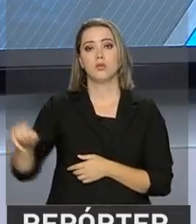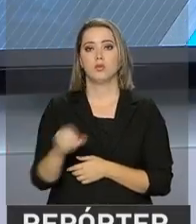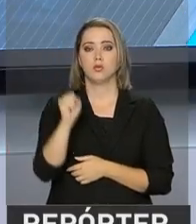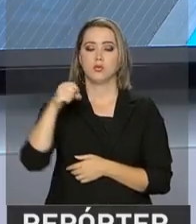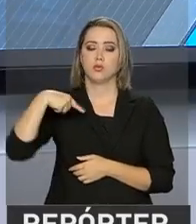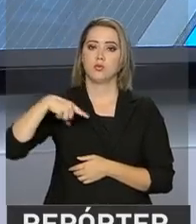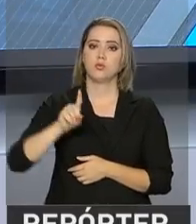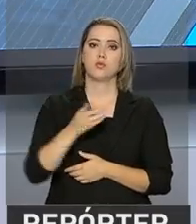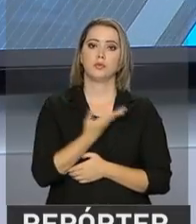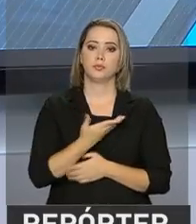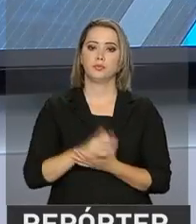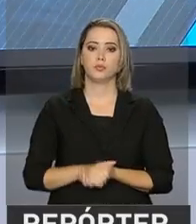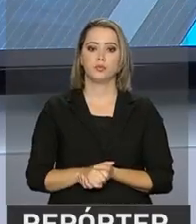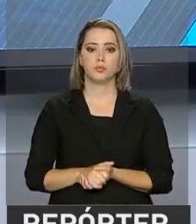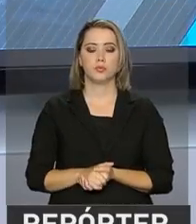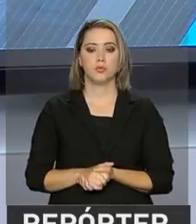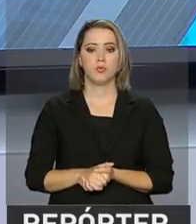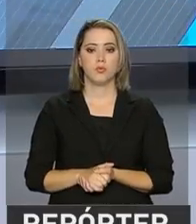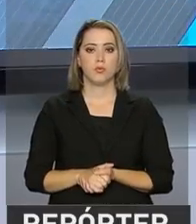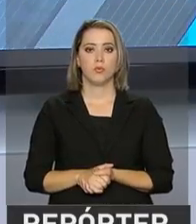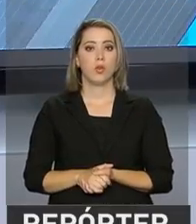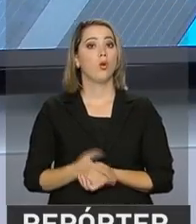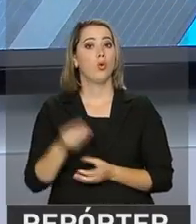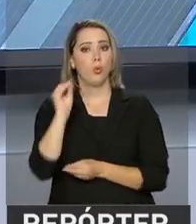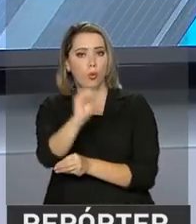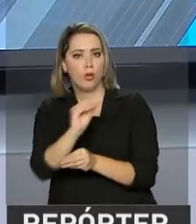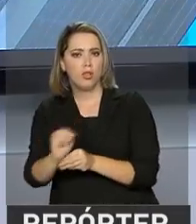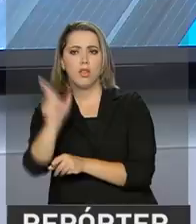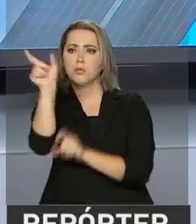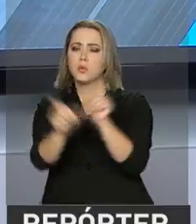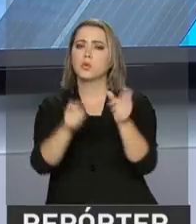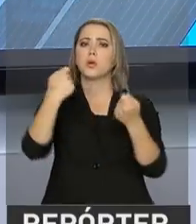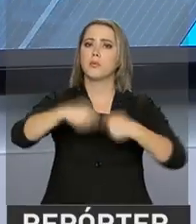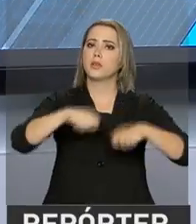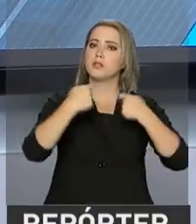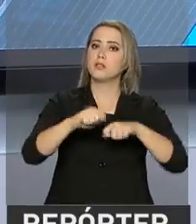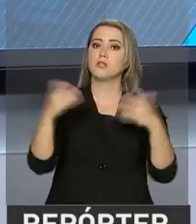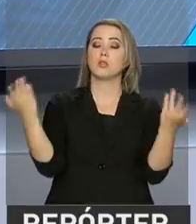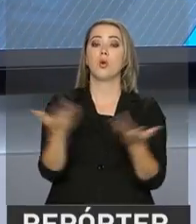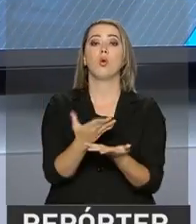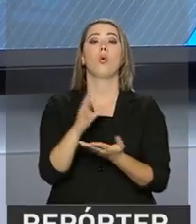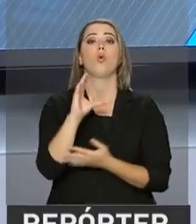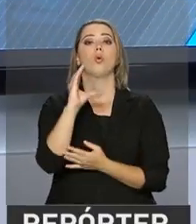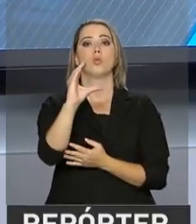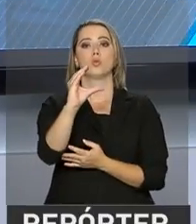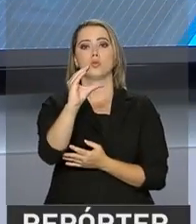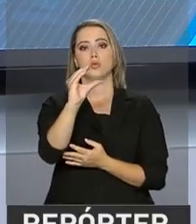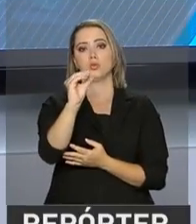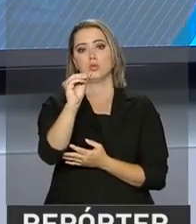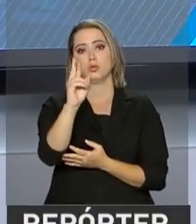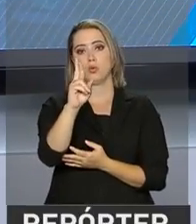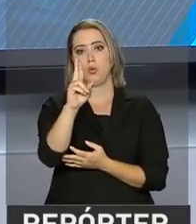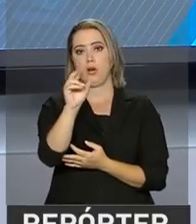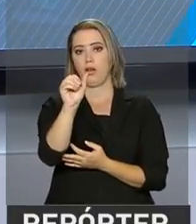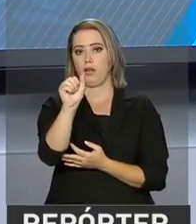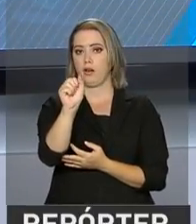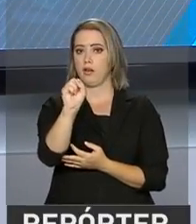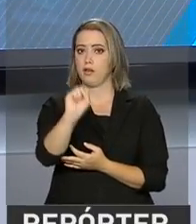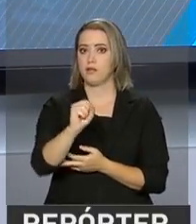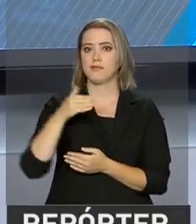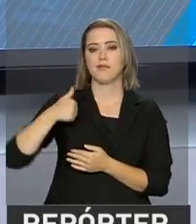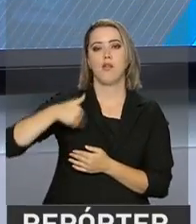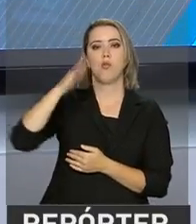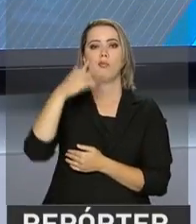mas atendimento para quem precisa o número de centros de referência de assistência social aumentou em